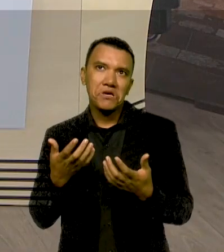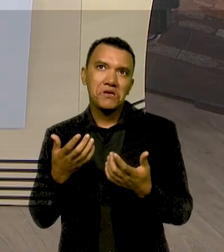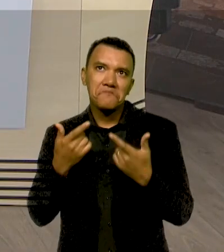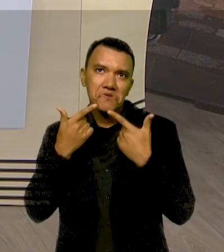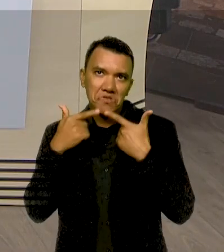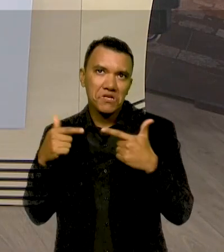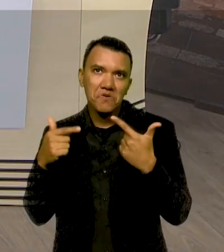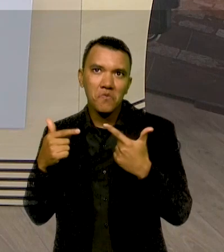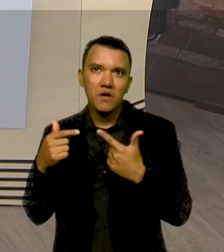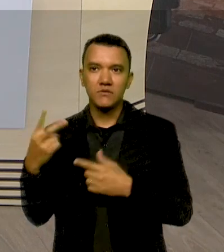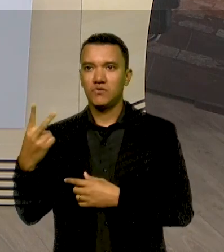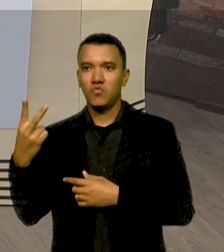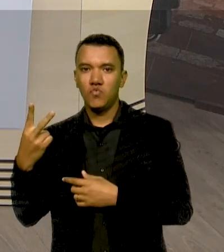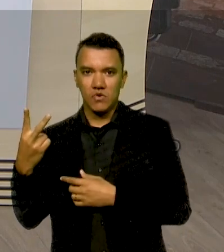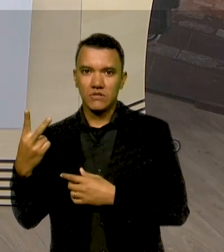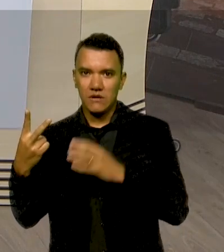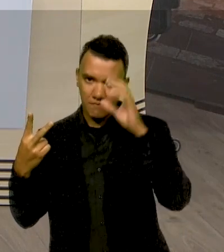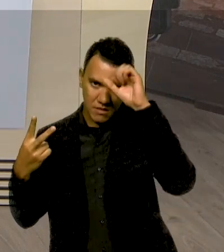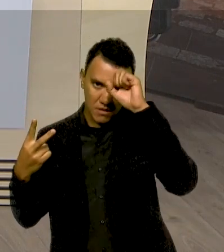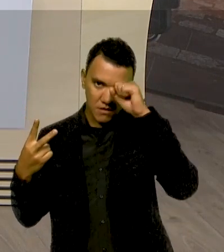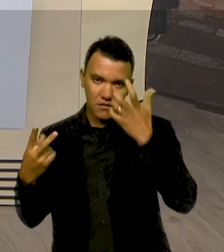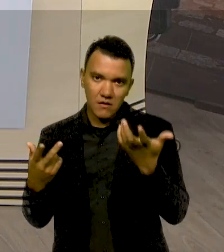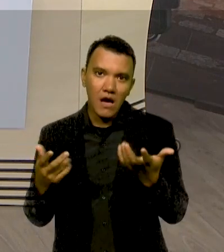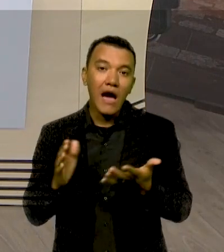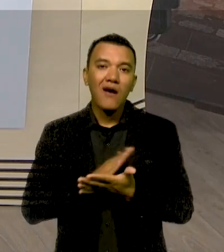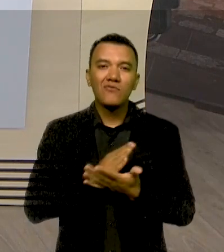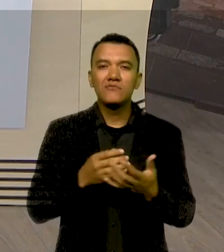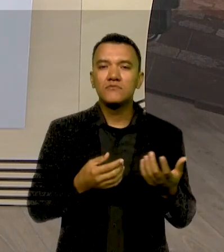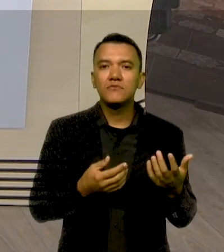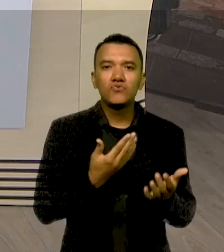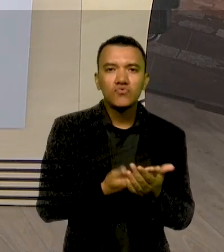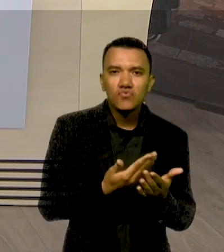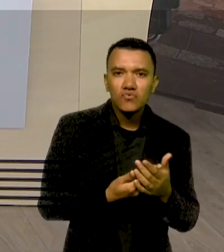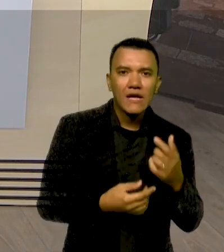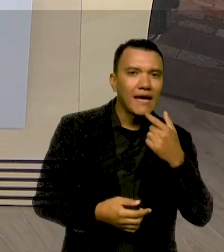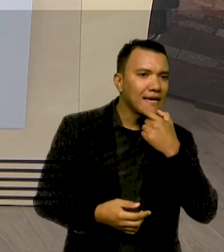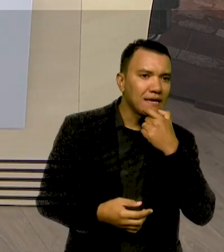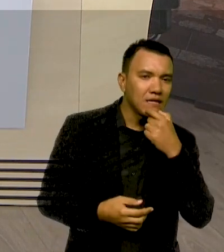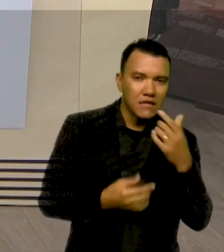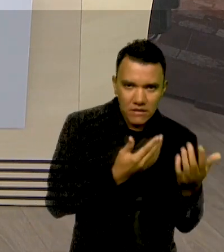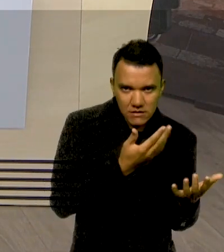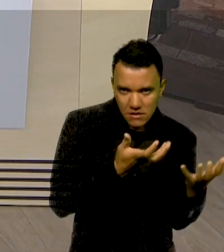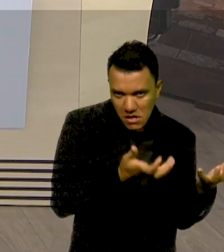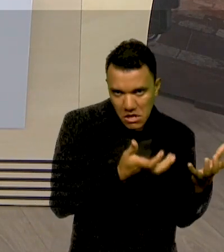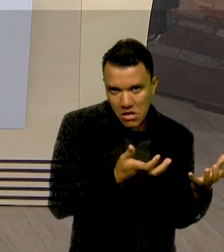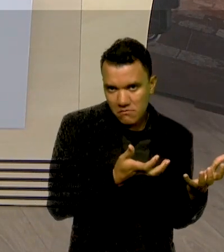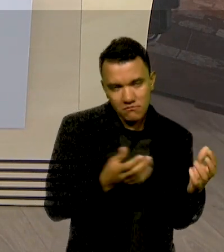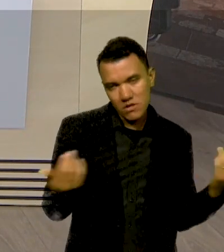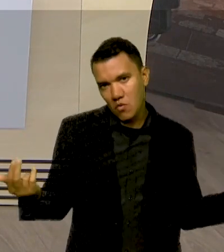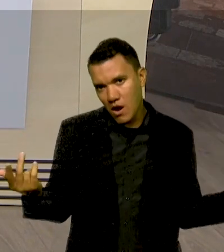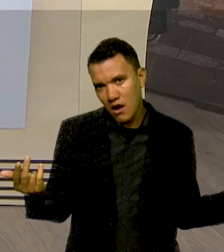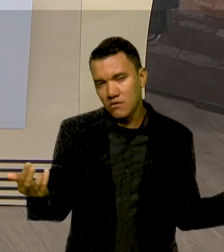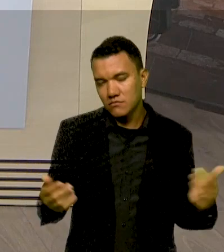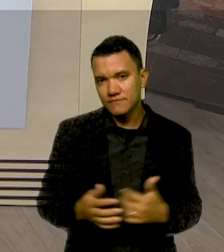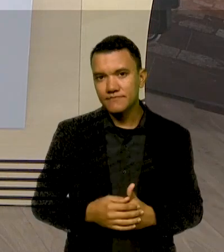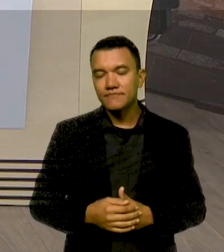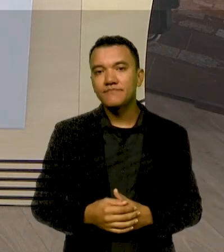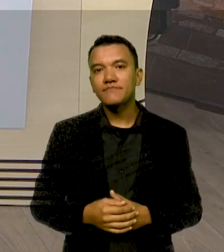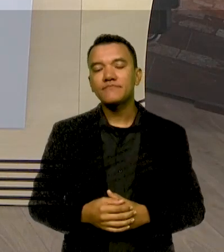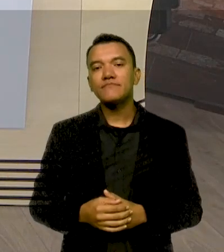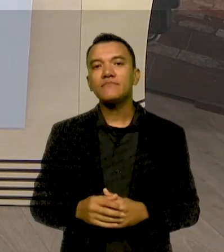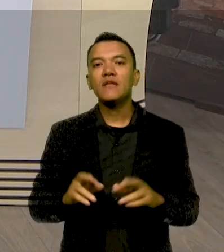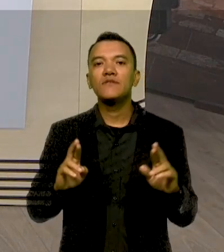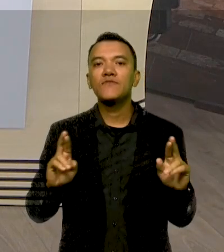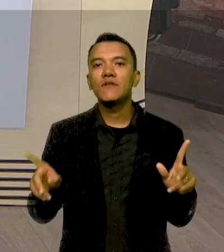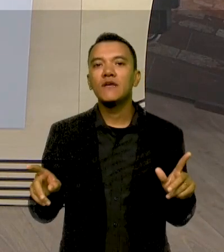bem. Nem todo mundo quer aprender inglês para trabalhar como tradutor. Tá tudo bem, mas é uma circunstância diferente, sabe? Sim. Até